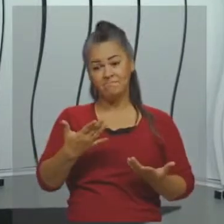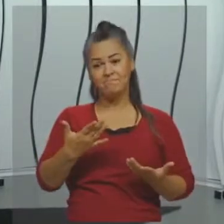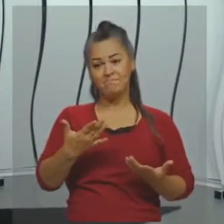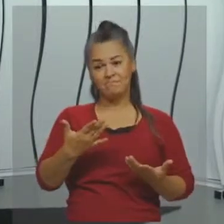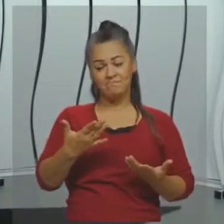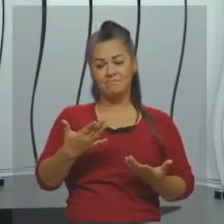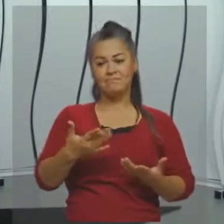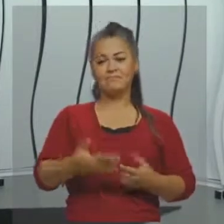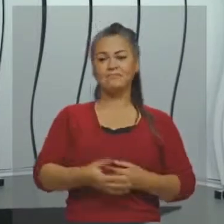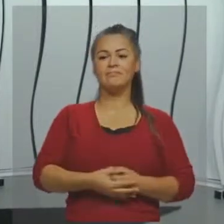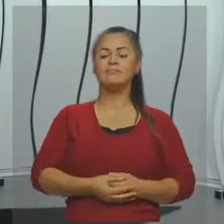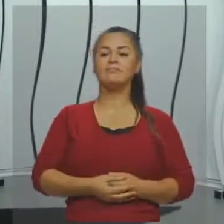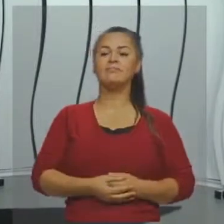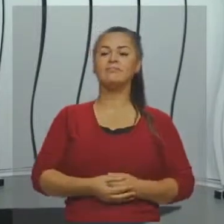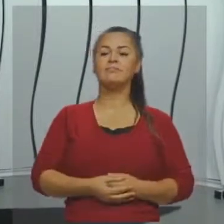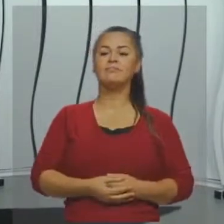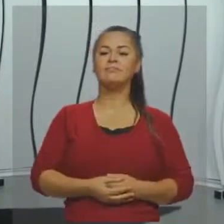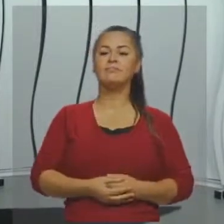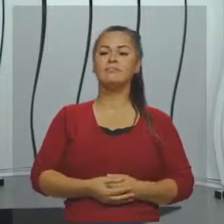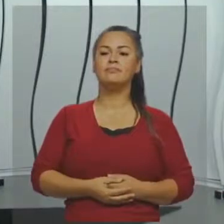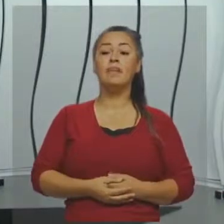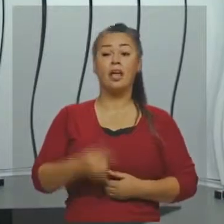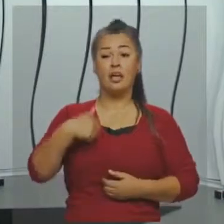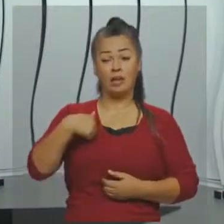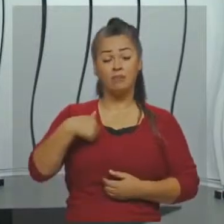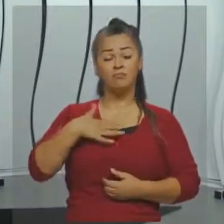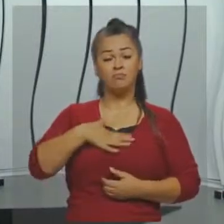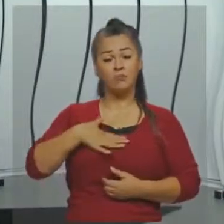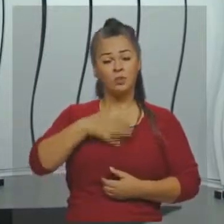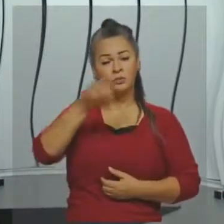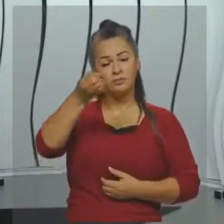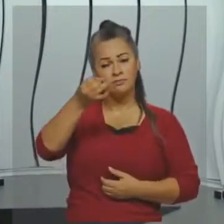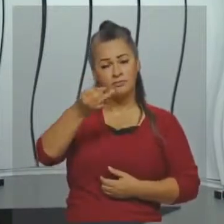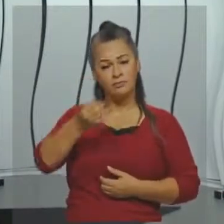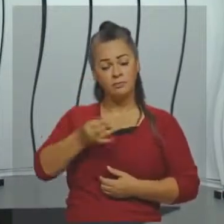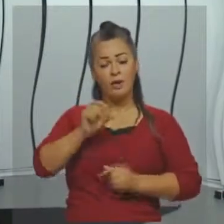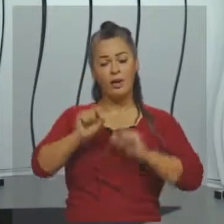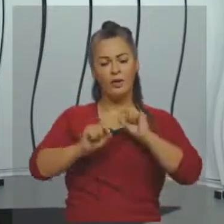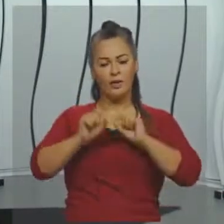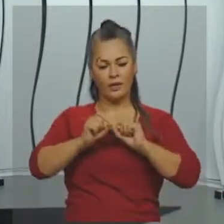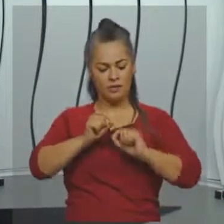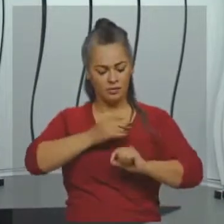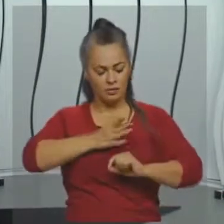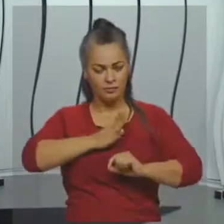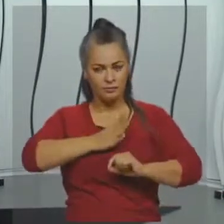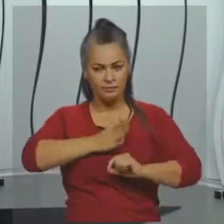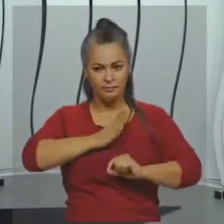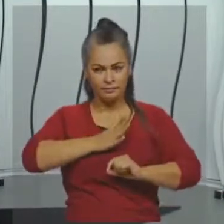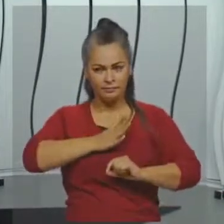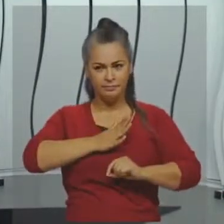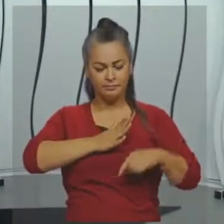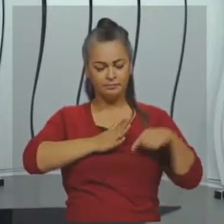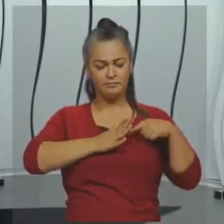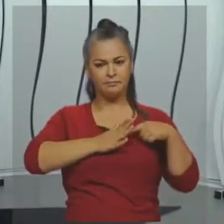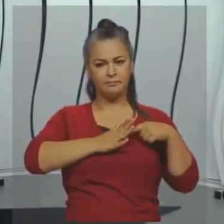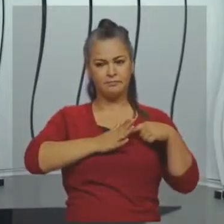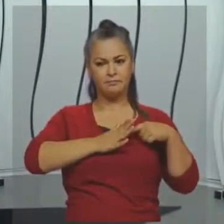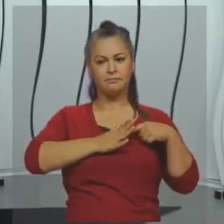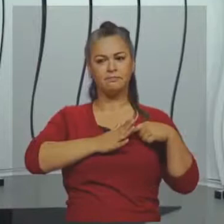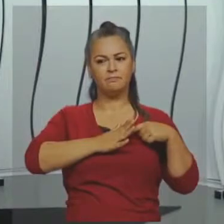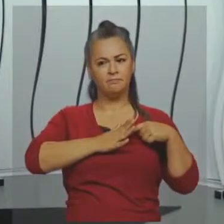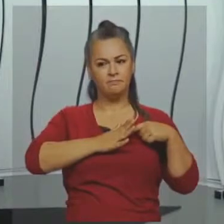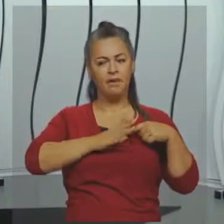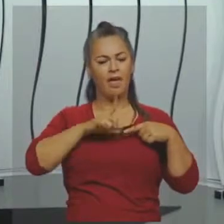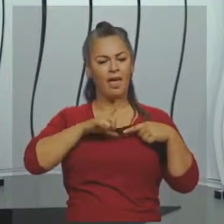em oxigênio. Eu gosto de dizer que o sistema cardiovascular é um sistema que